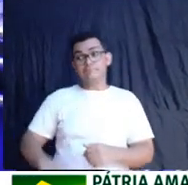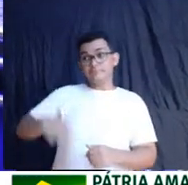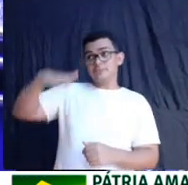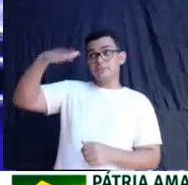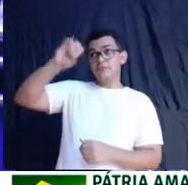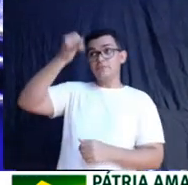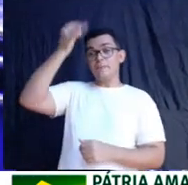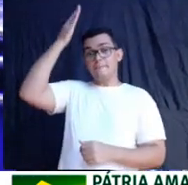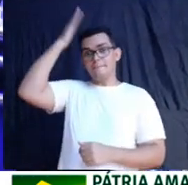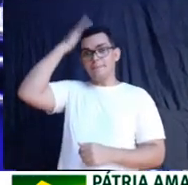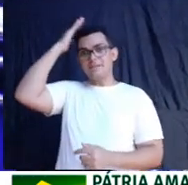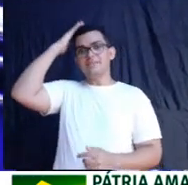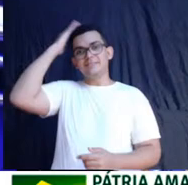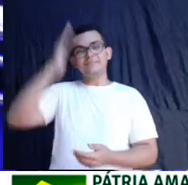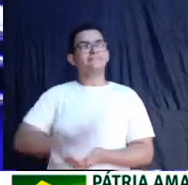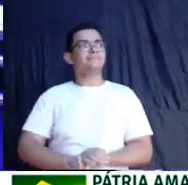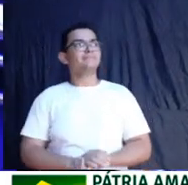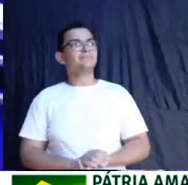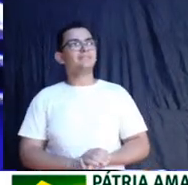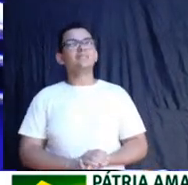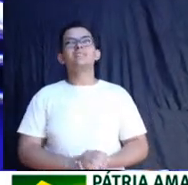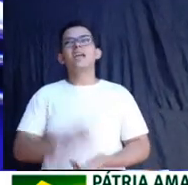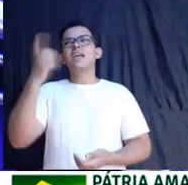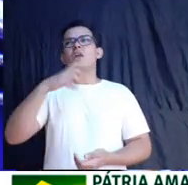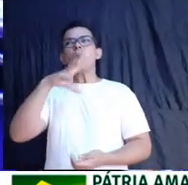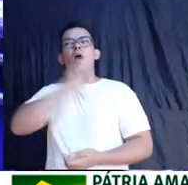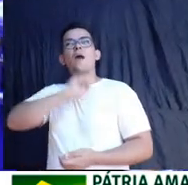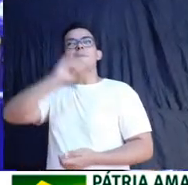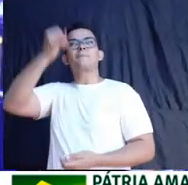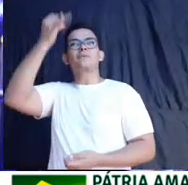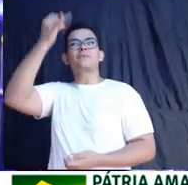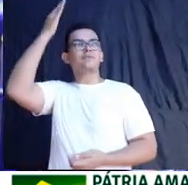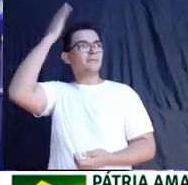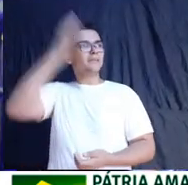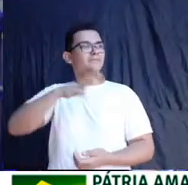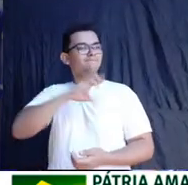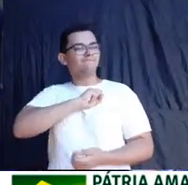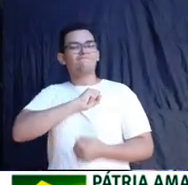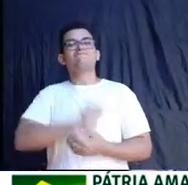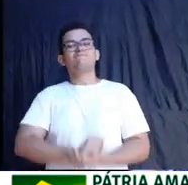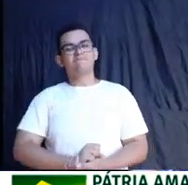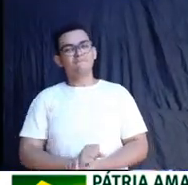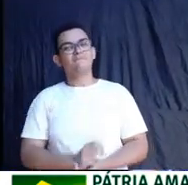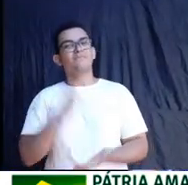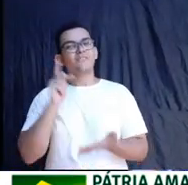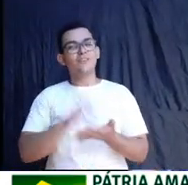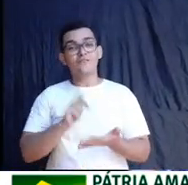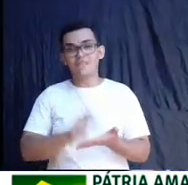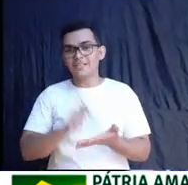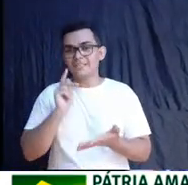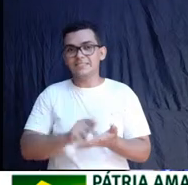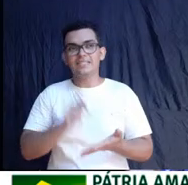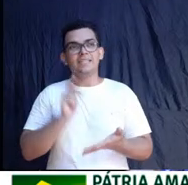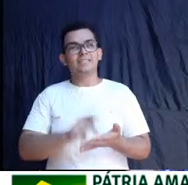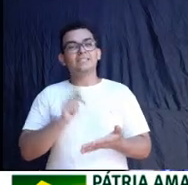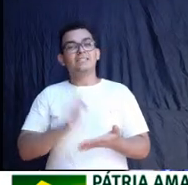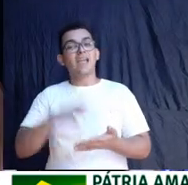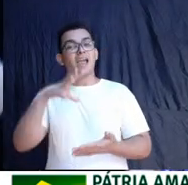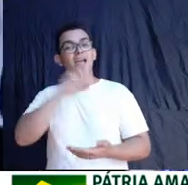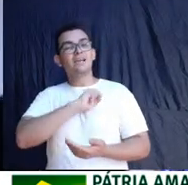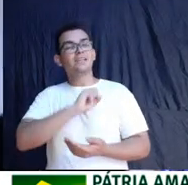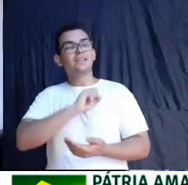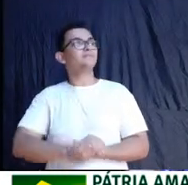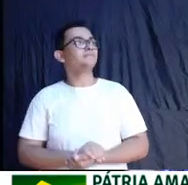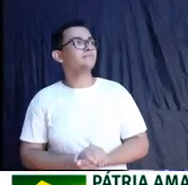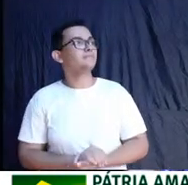Giparaná não tem cidade que eu ame mais no mundo. É o que eu falo sempre. Hoje, Giparaná é meu amor. É o que eu falo sempre.